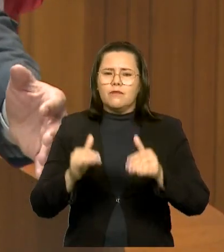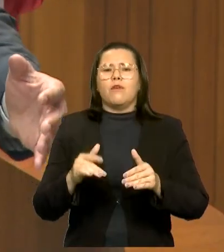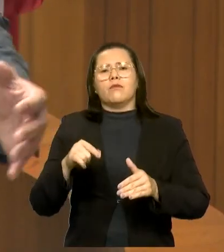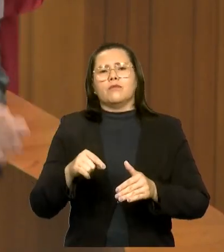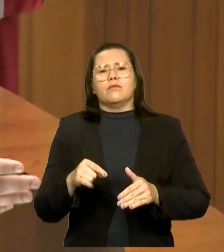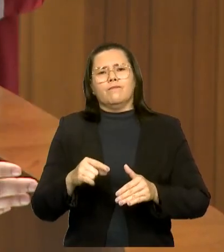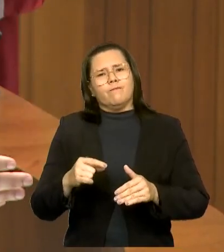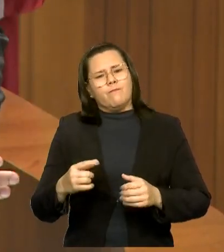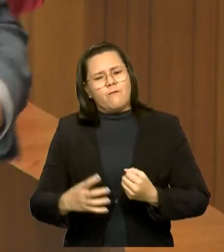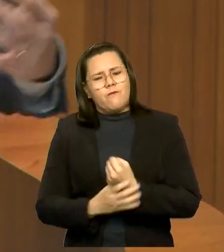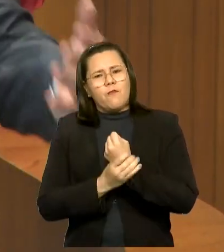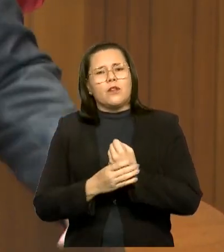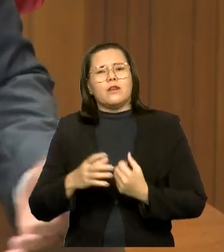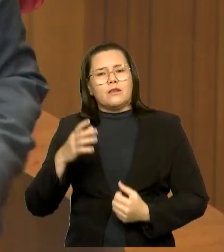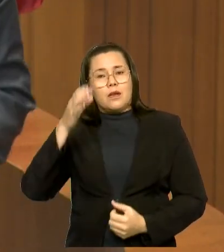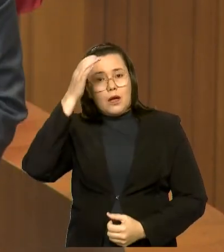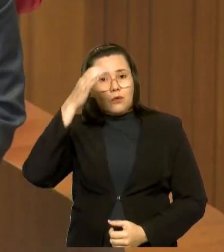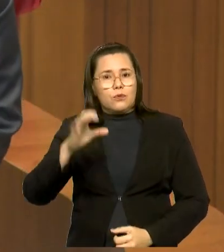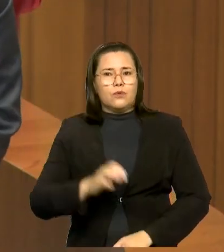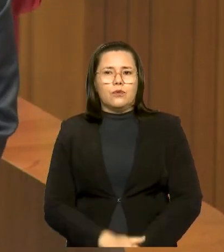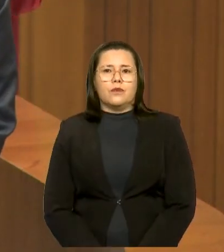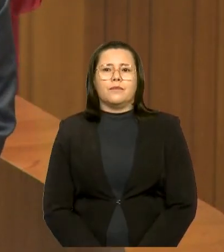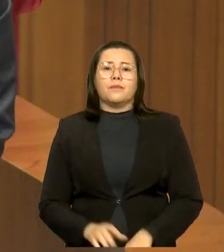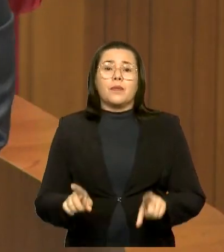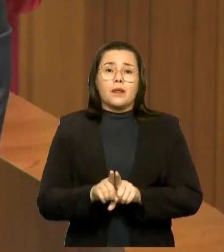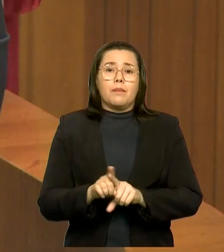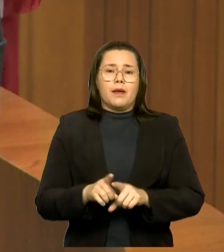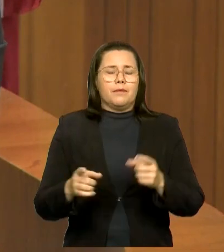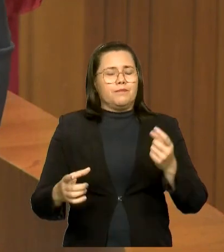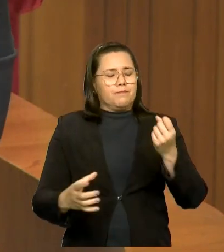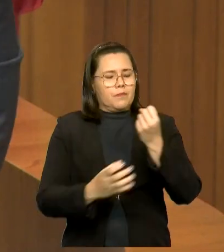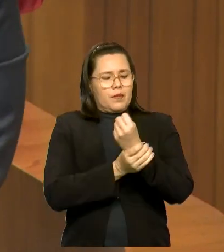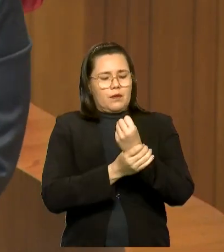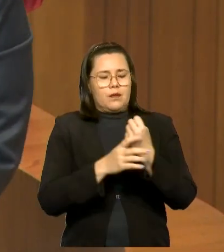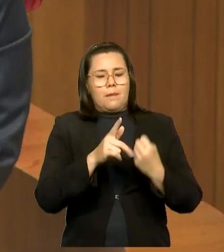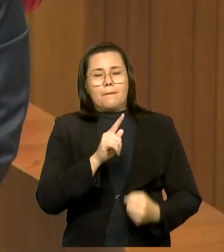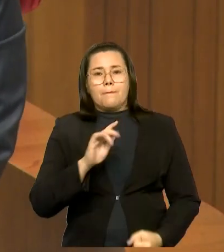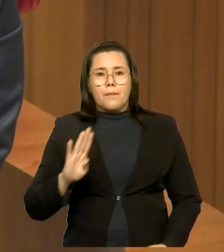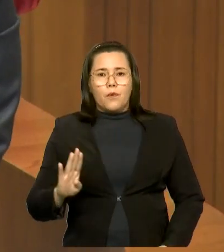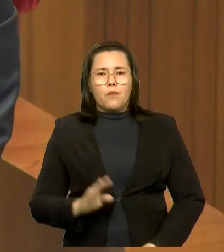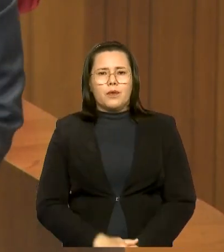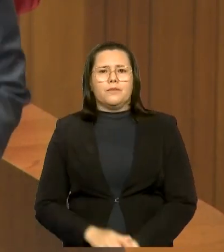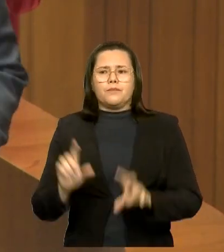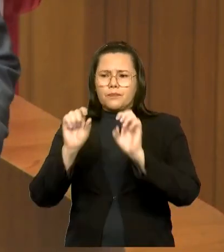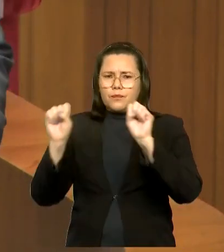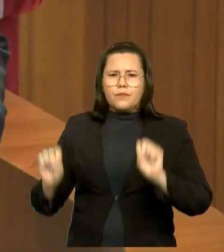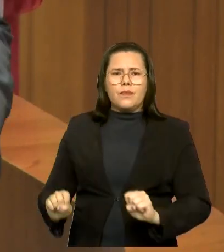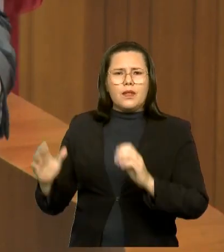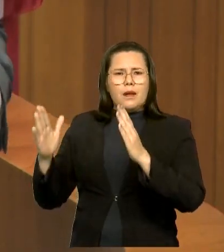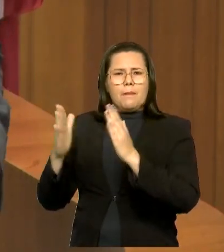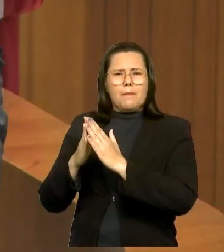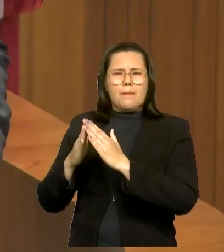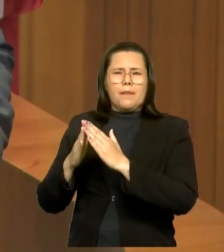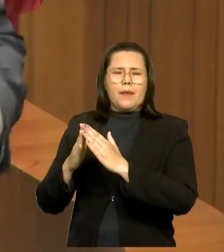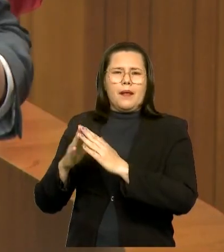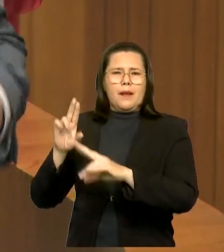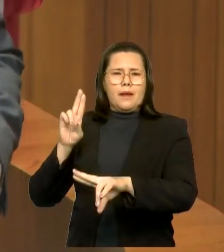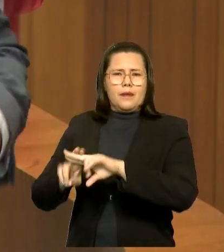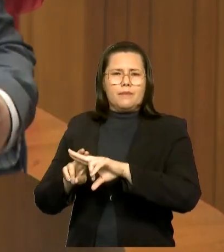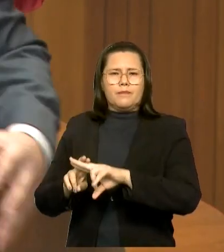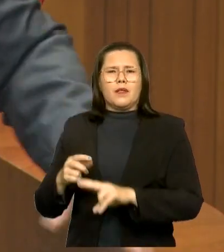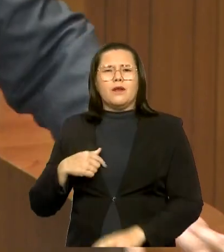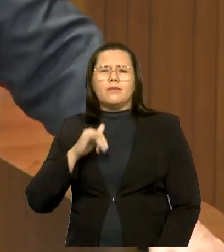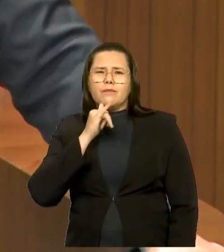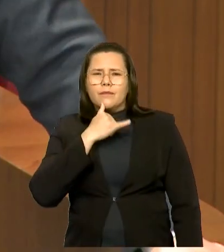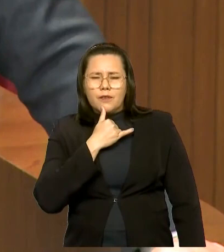disse, paralelo à segurança, também havia o sistema penitenciário com impacto forte na segurança. Infelizmente, vimos o